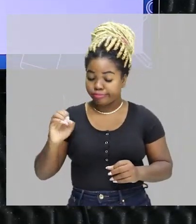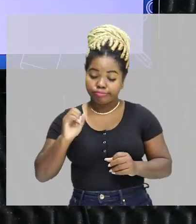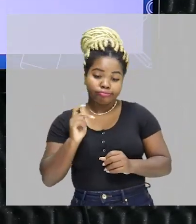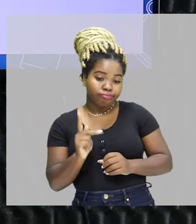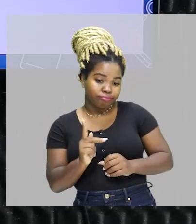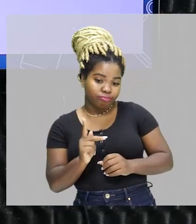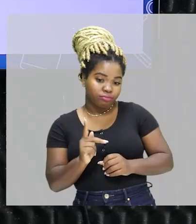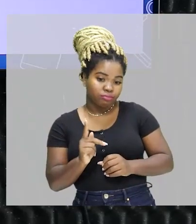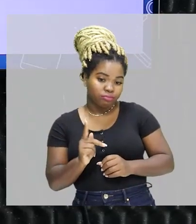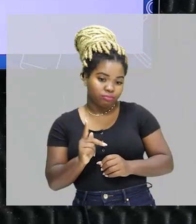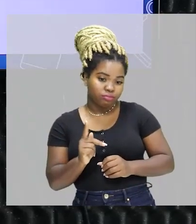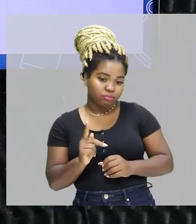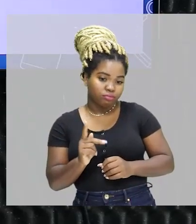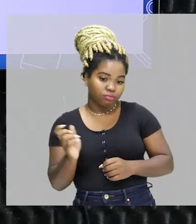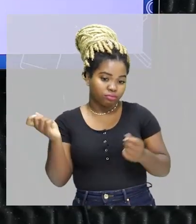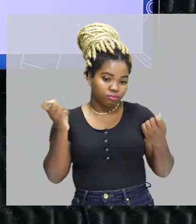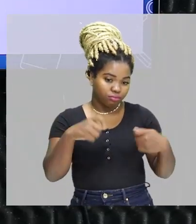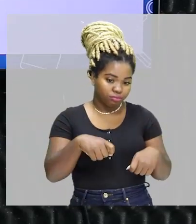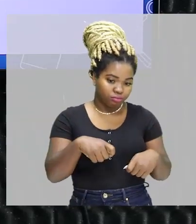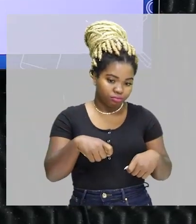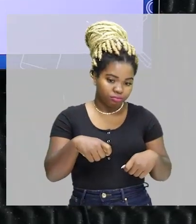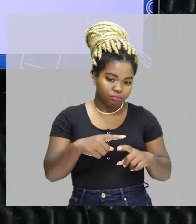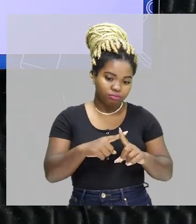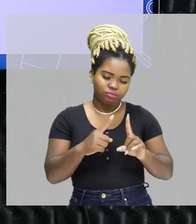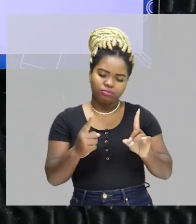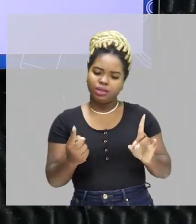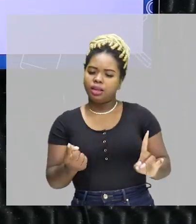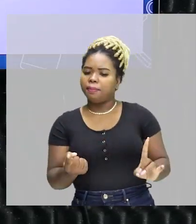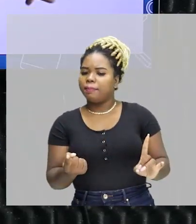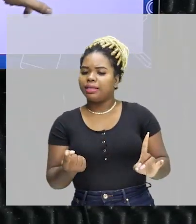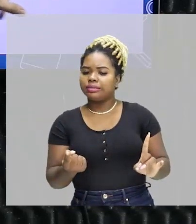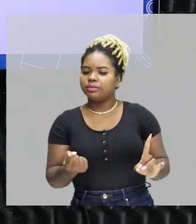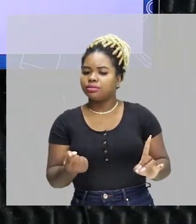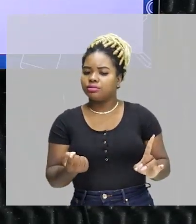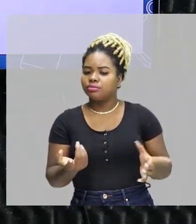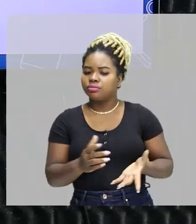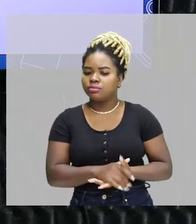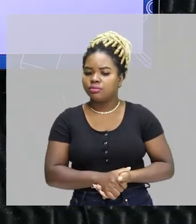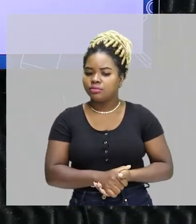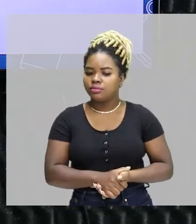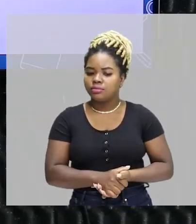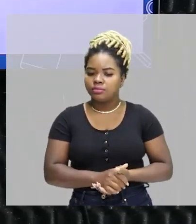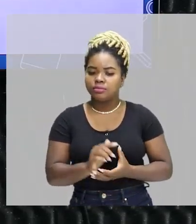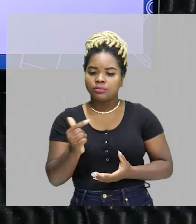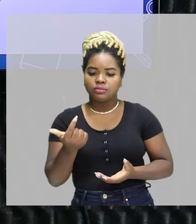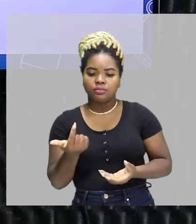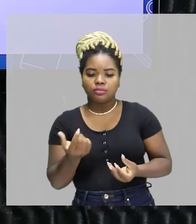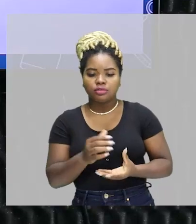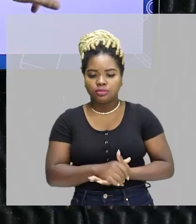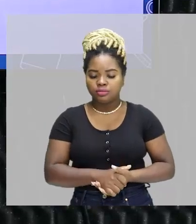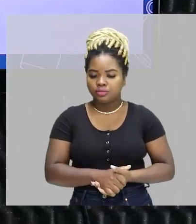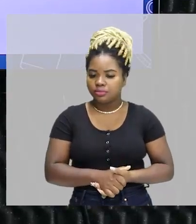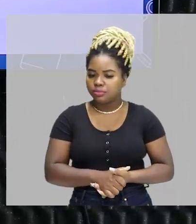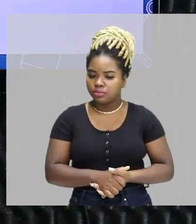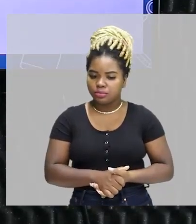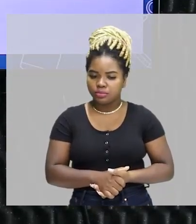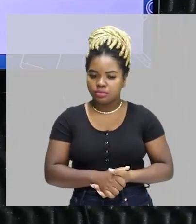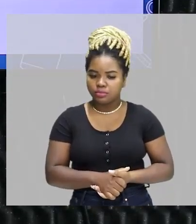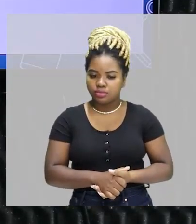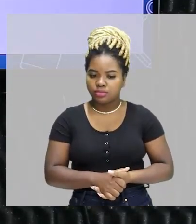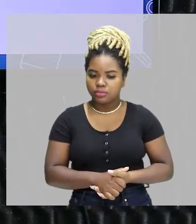palavra homogêneo até cabe dentro do conhecimento científico, mas ela não cabe com o resto da expressão, porque está falando busca de